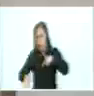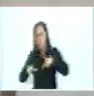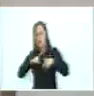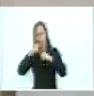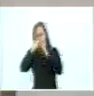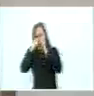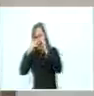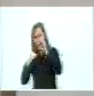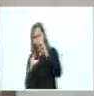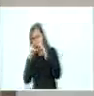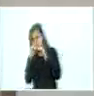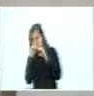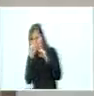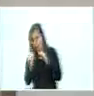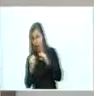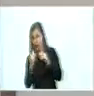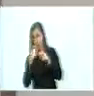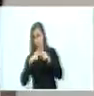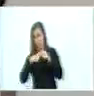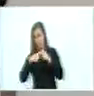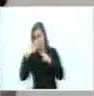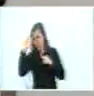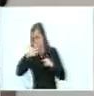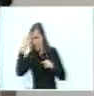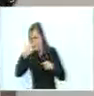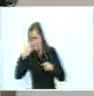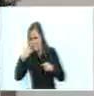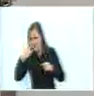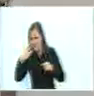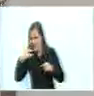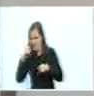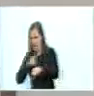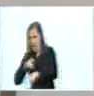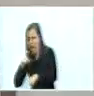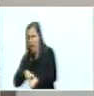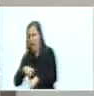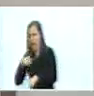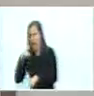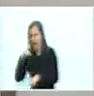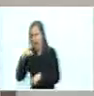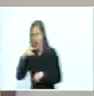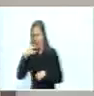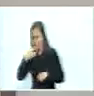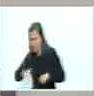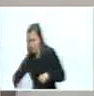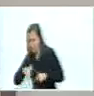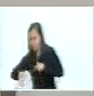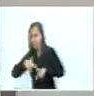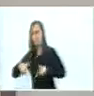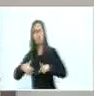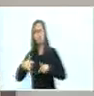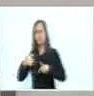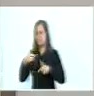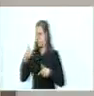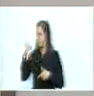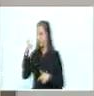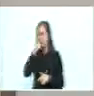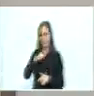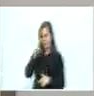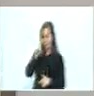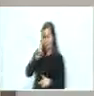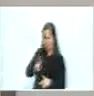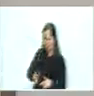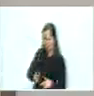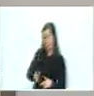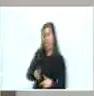que é a invisibilidade. A gente não vê toda hora o trabalho infantil. O que você não vê, geralmente você não sabe